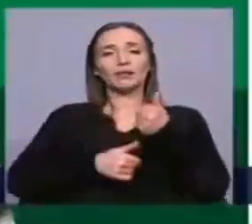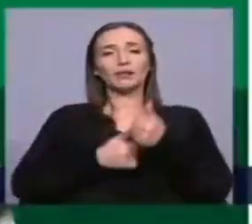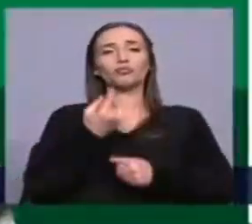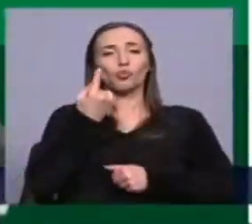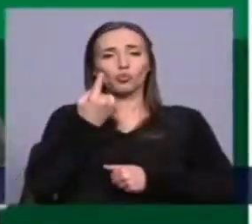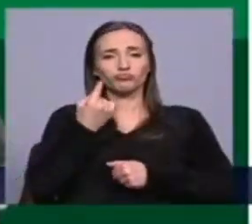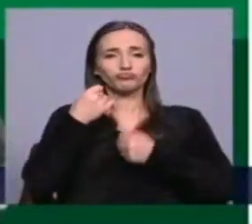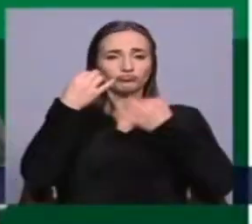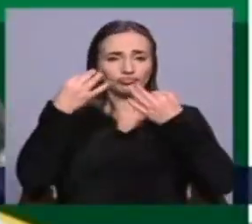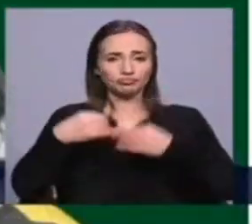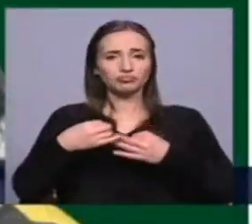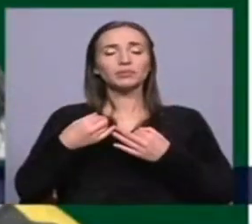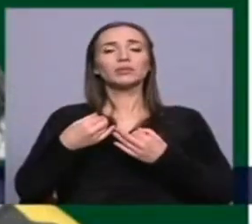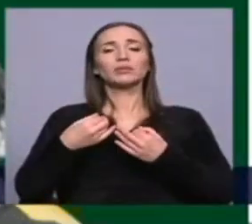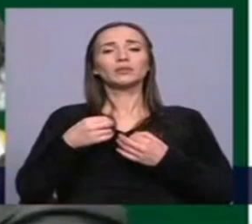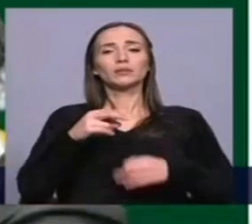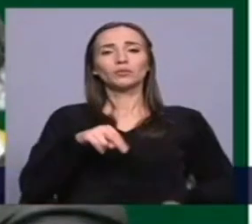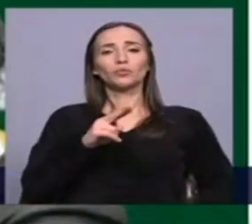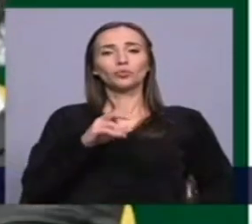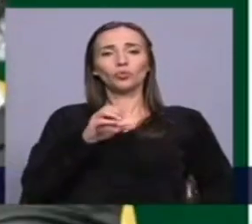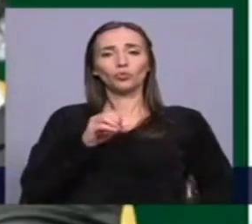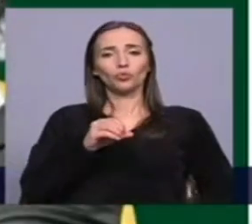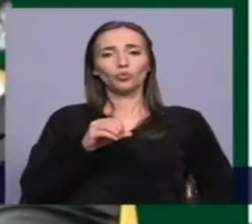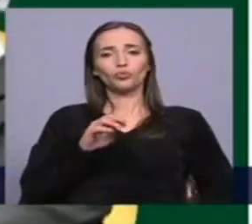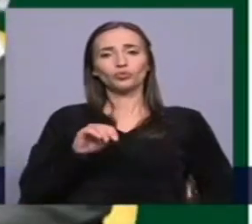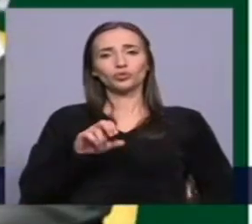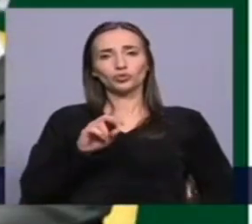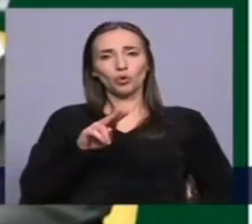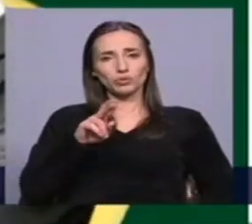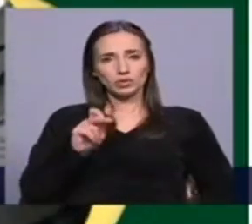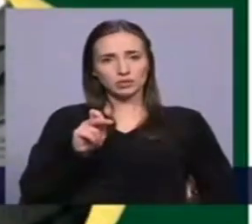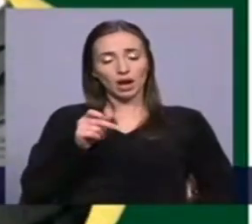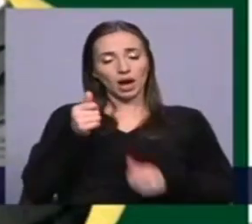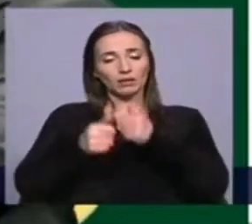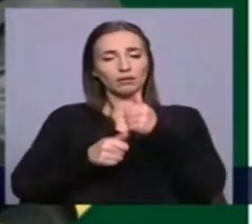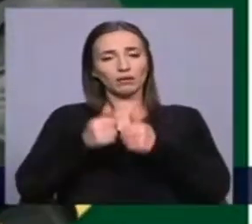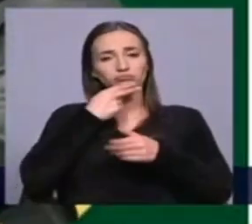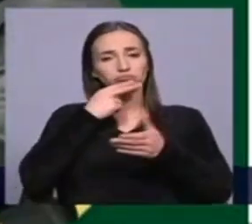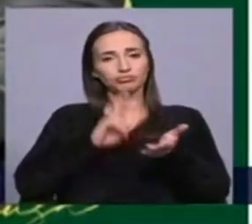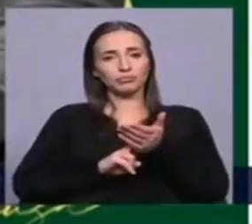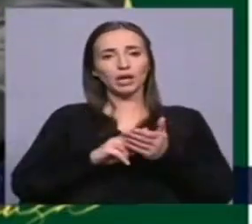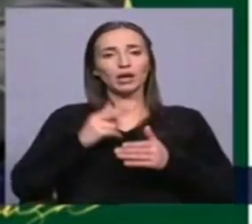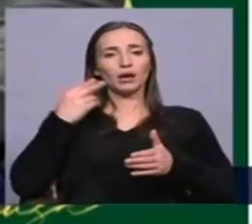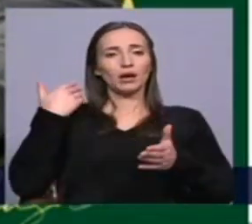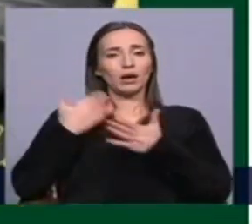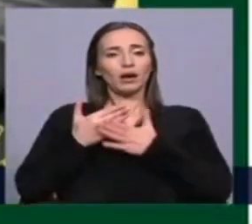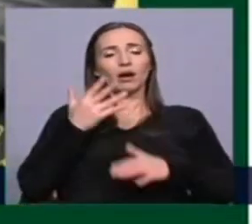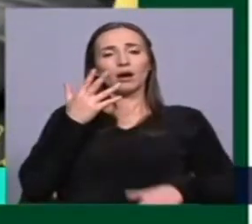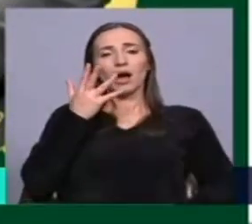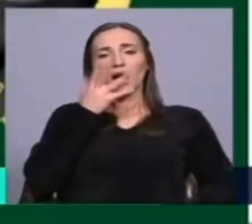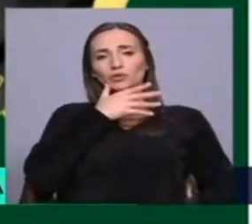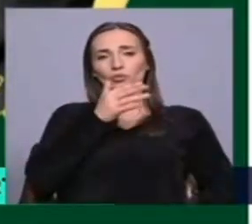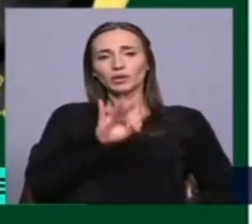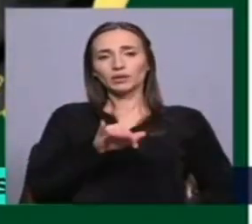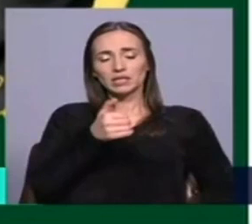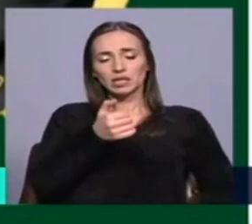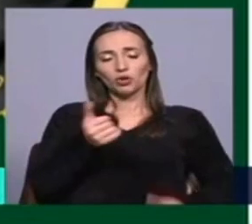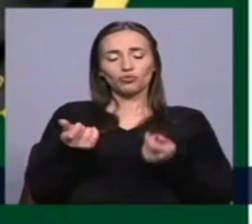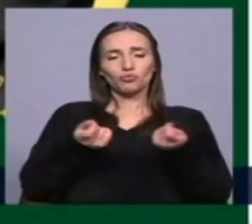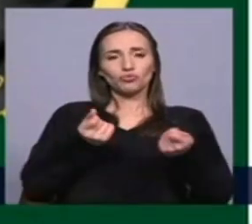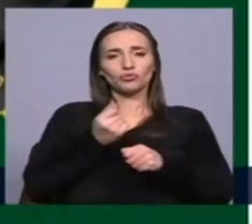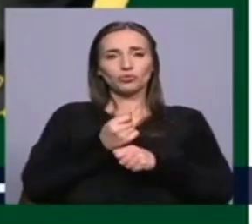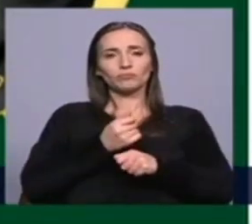assumido. A oficialização de Nuno Sousa surgiu nos últimos dias. Tem 45 anos, é gestor e escolheu o lema Pelo